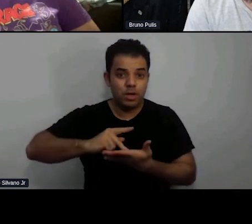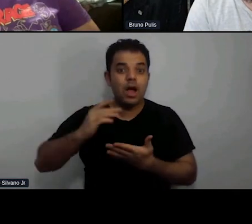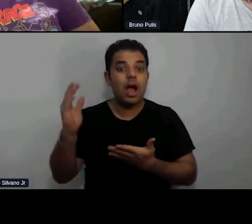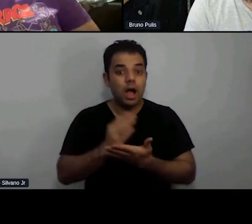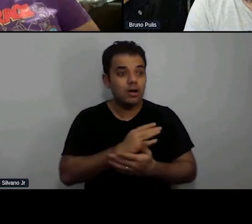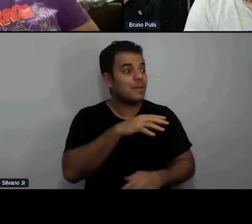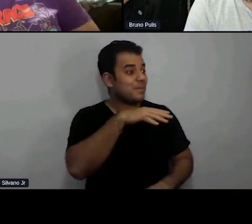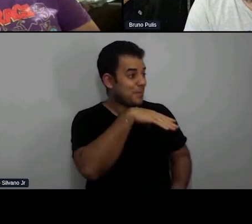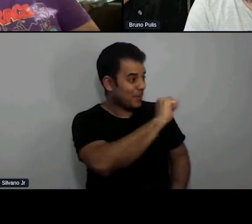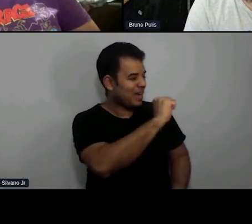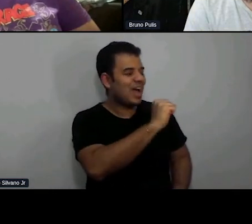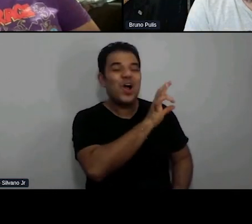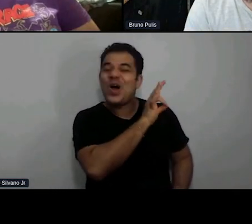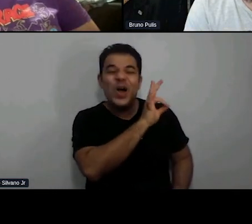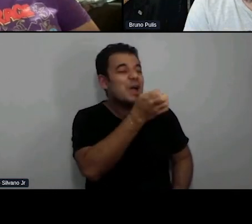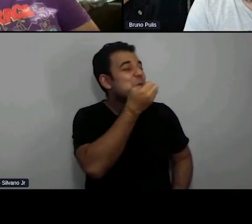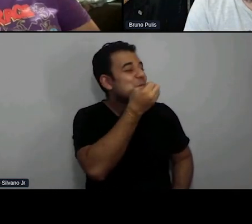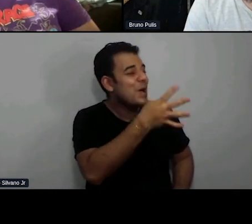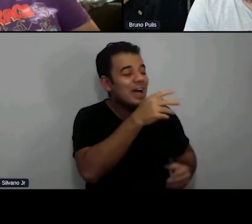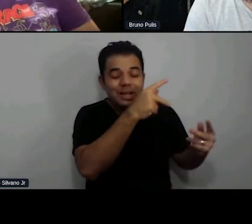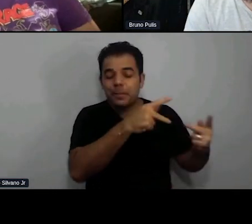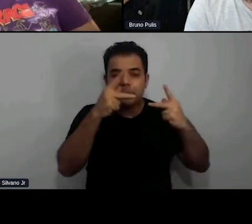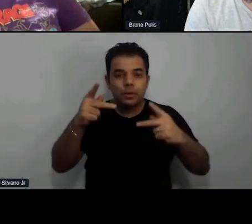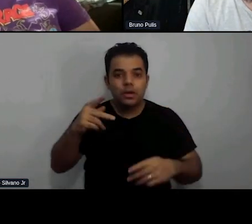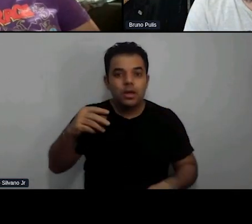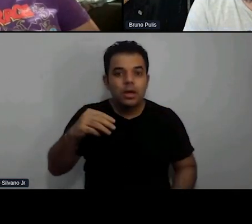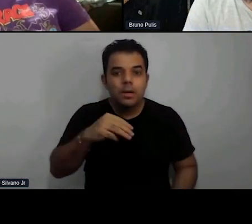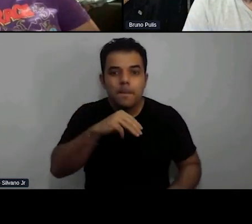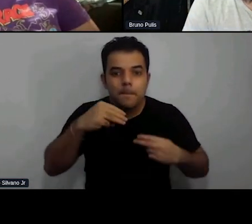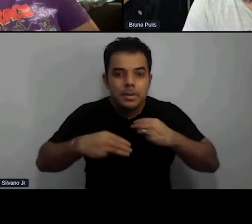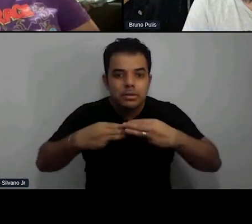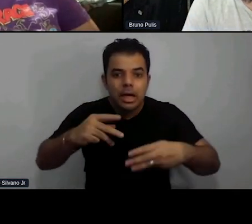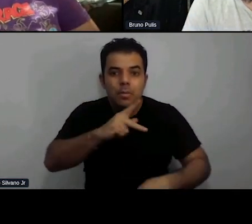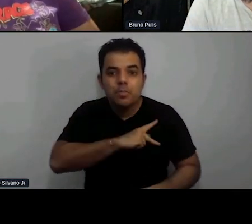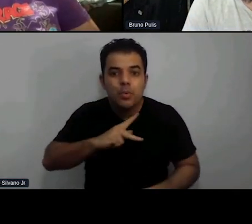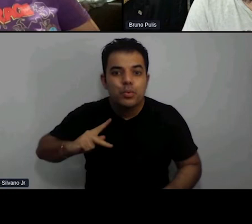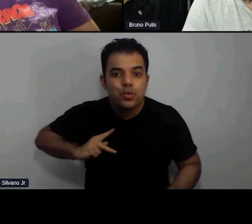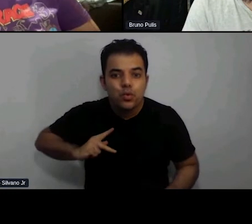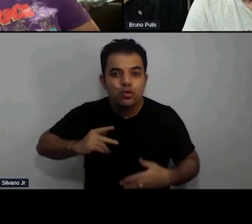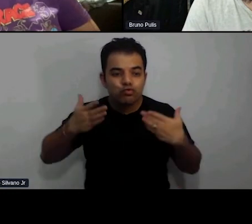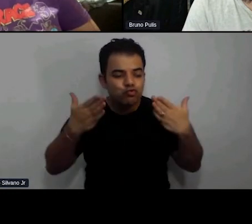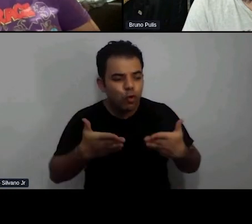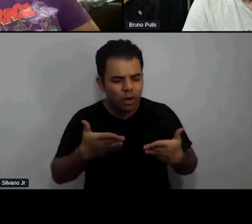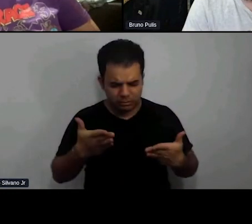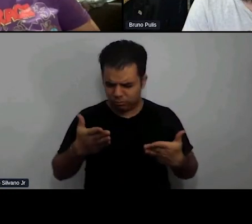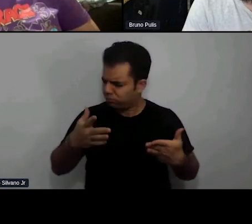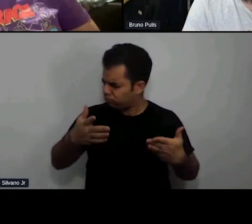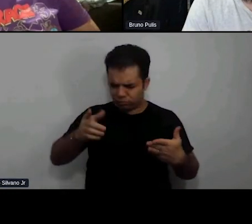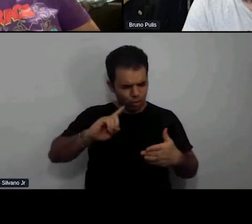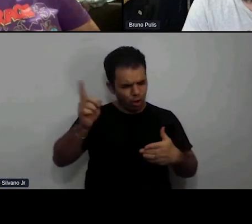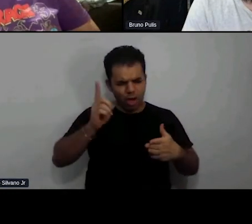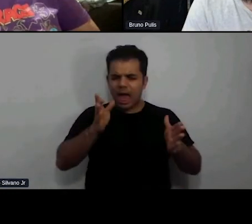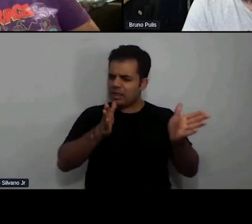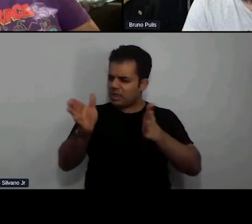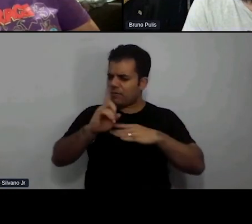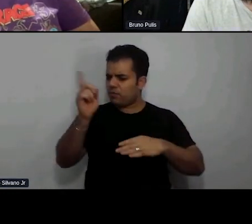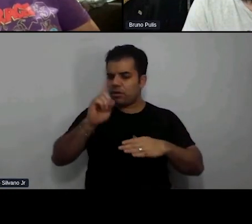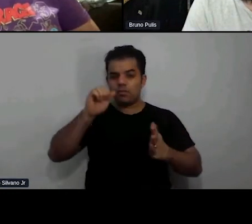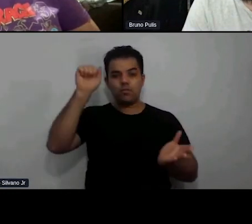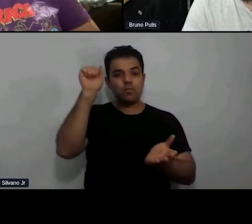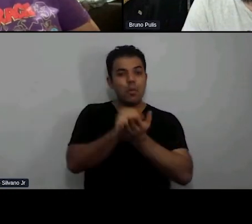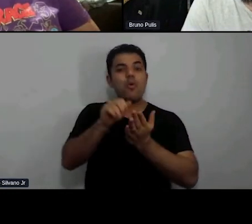isso achando que estava tudo ok, chegou o Ministério Público e falou, mas isso aqui não está acessível. E aí pagou multa mesmo